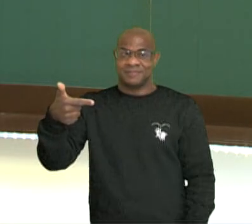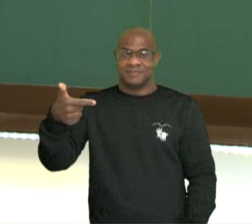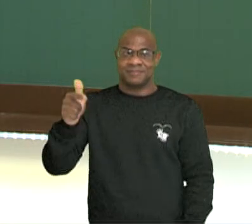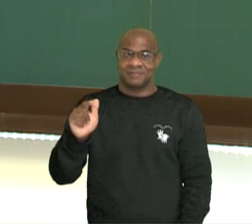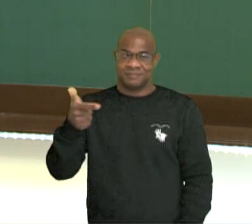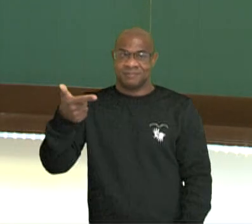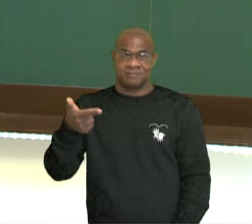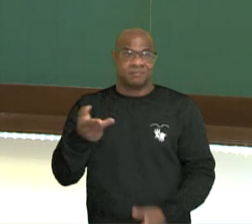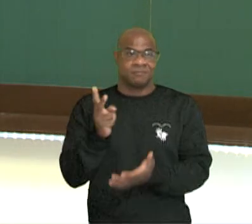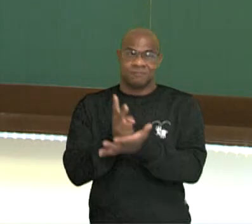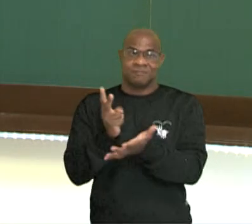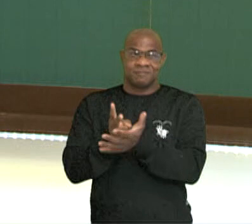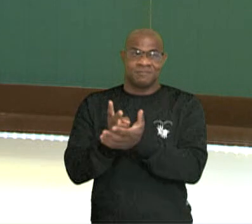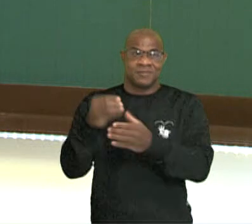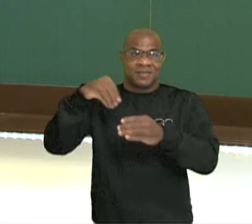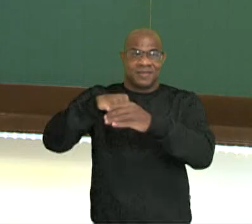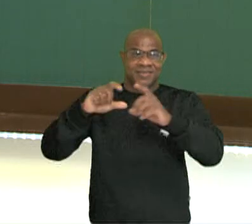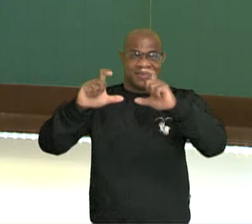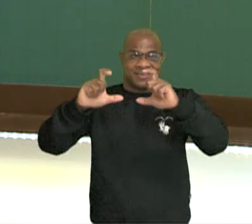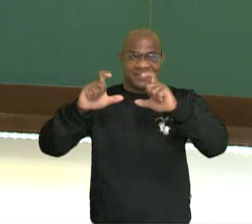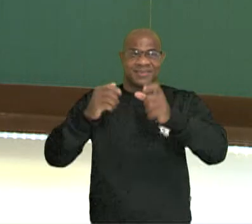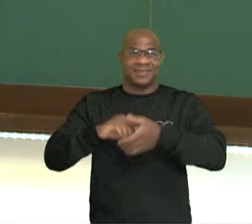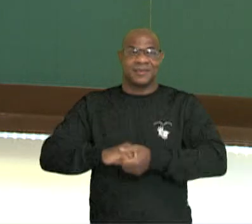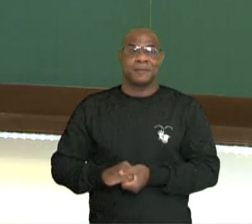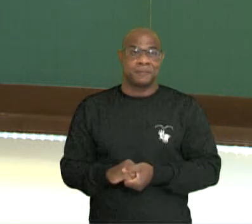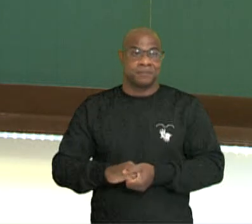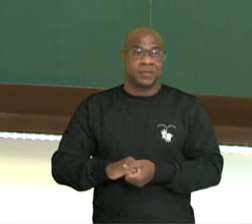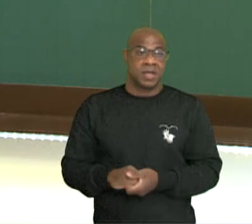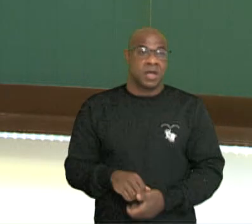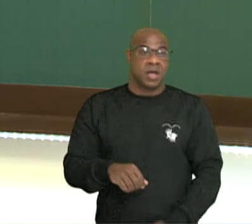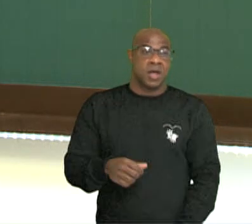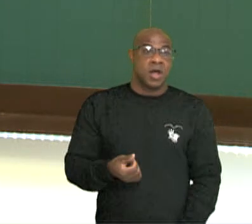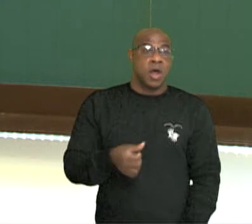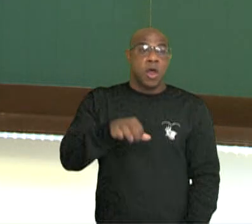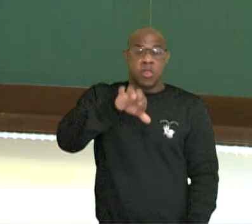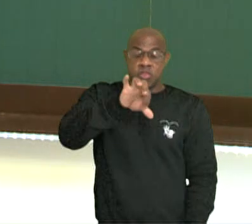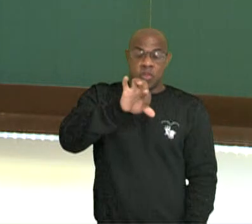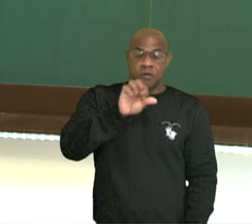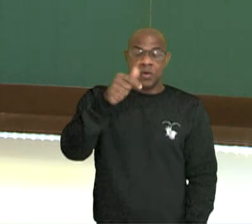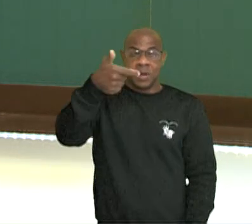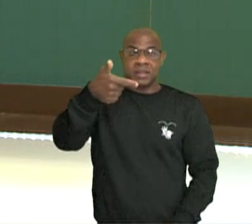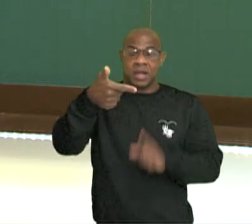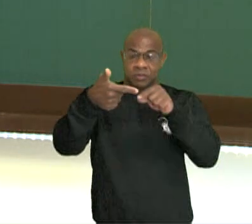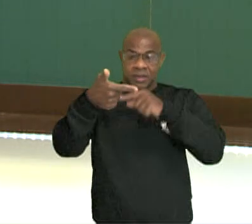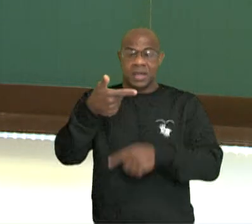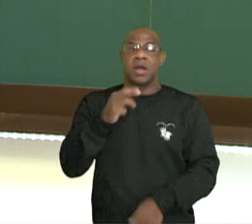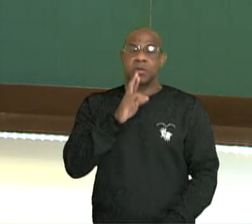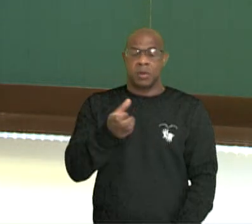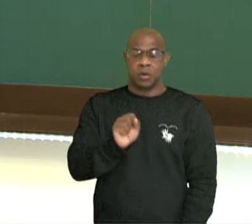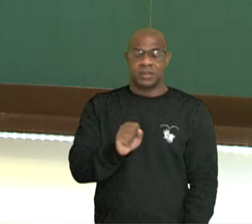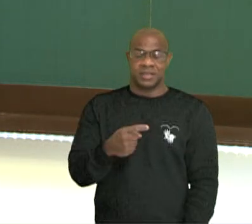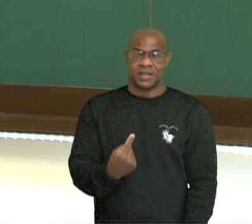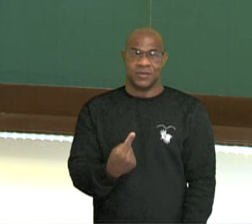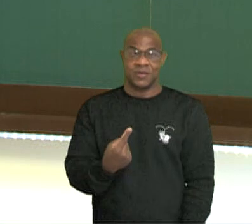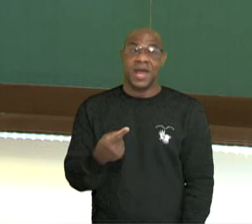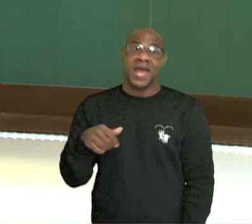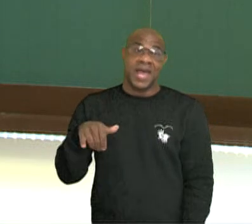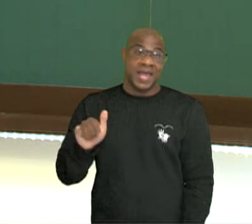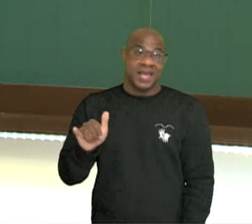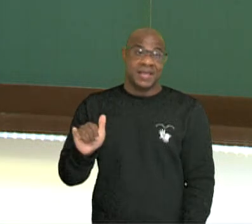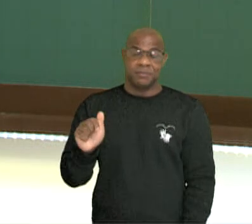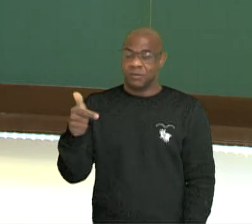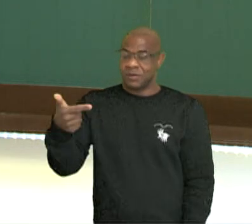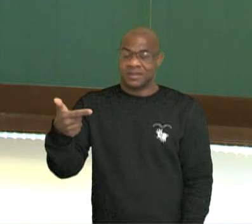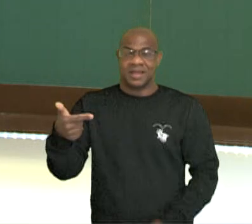mesmo parênteses, então o quadrado de todo mundo. 9 ao quadrado, 9 vezes 9 é 81, y ao quadrado